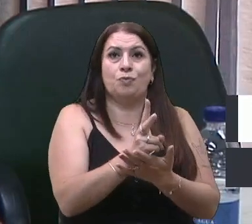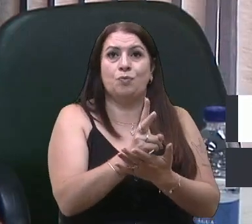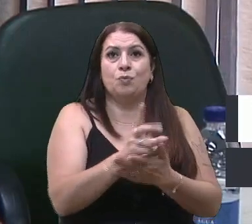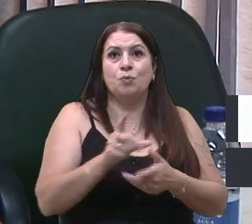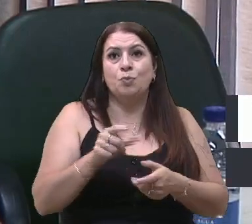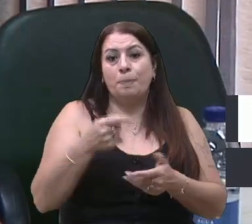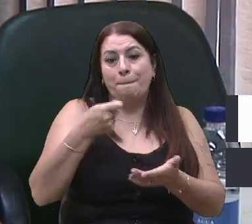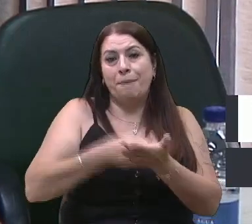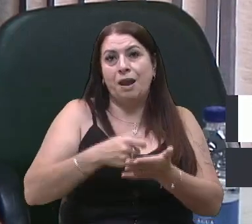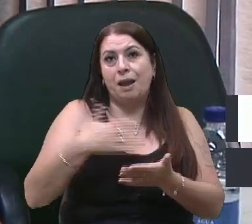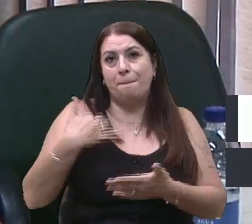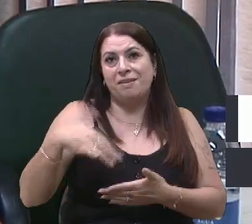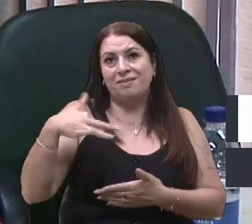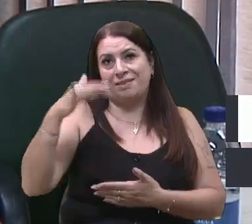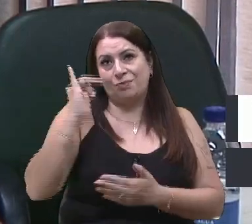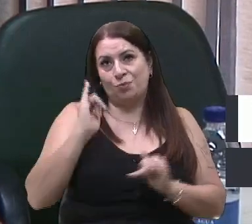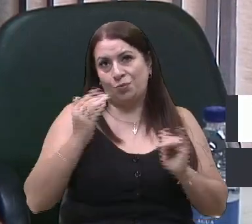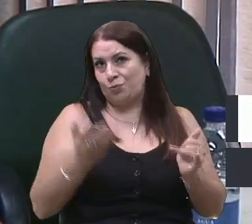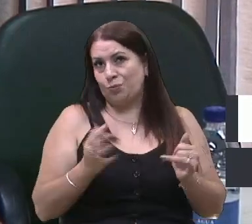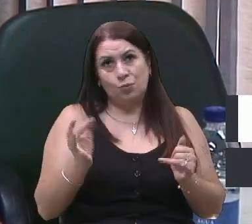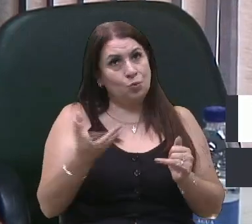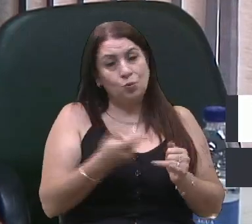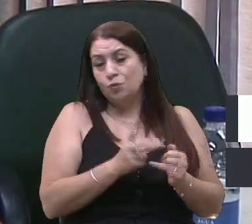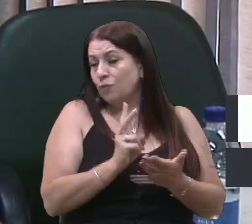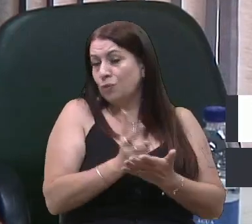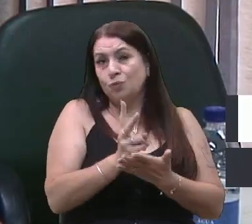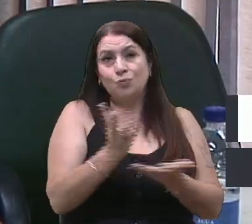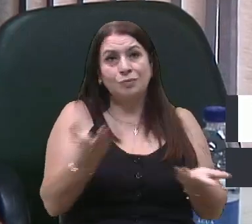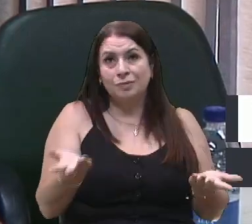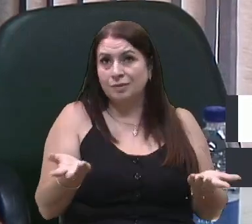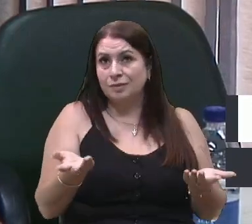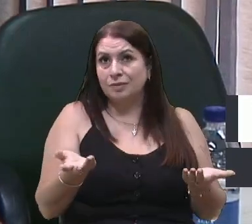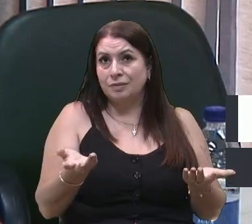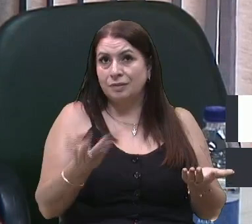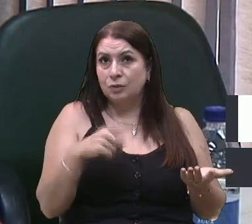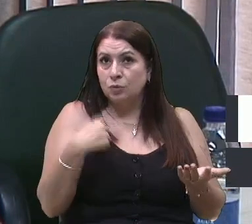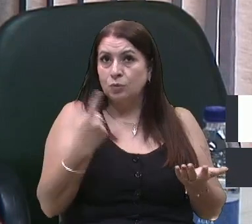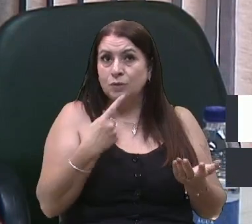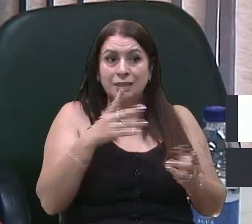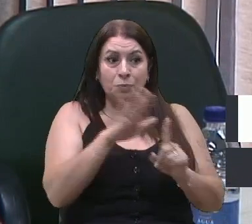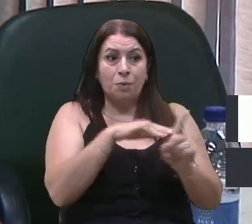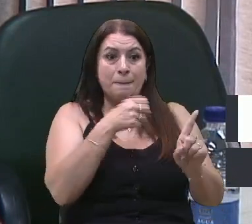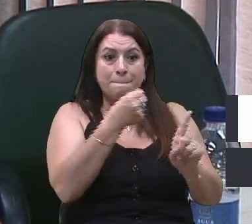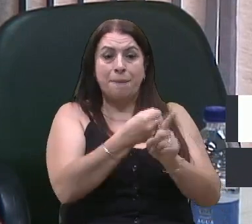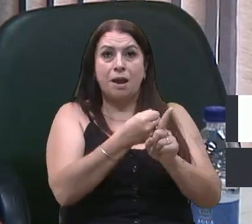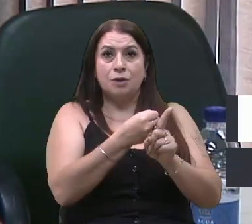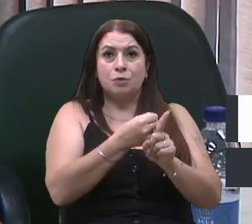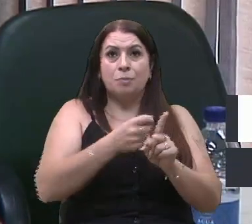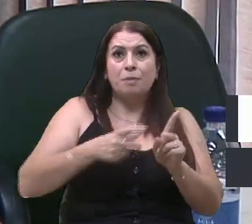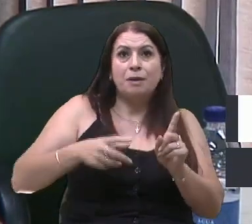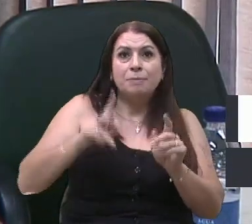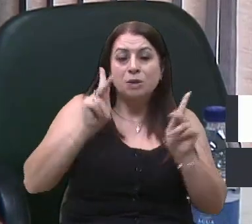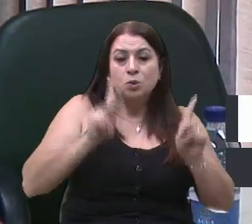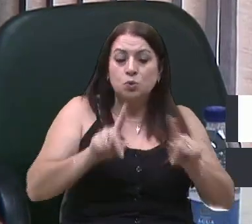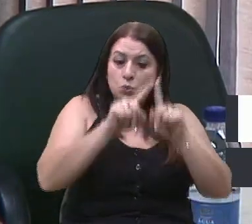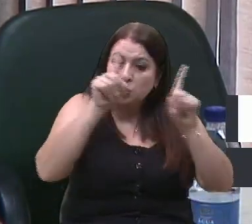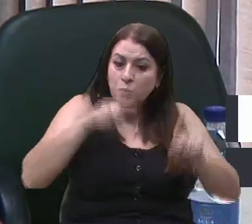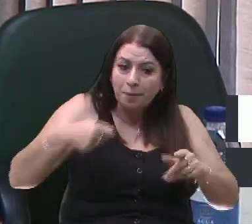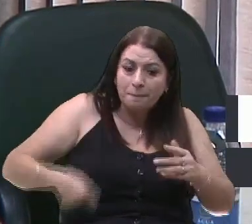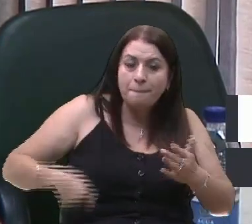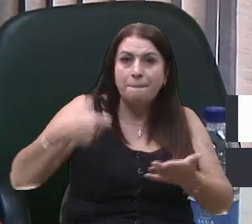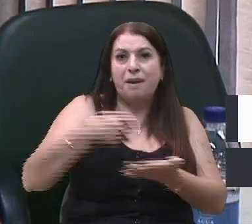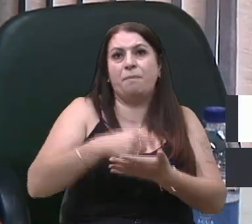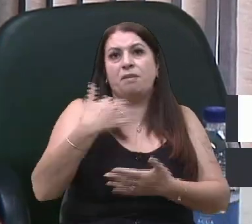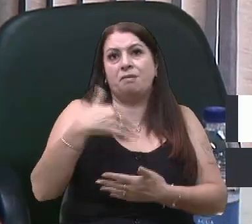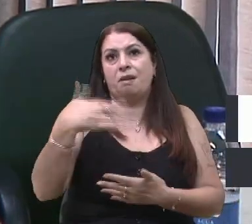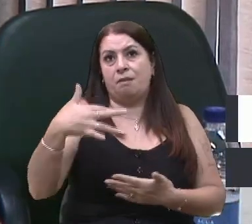cara. Tudo isso vai continuar e nós temos um impacto ainda no bolso do trabalhador, que é a passagem mais cara. Então, são